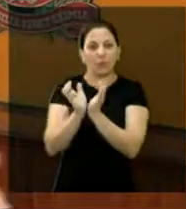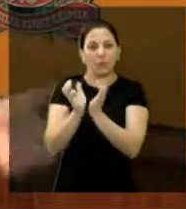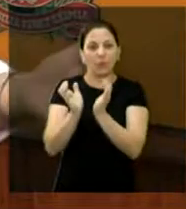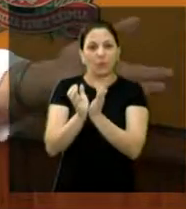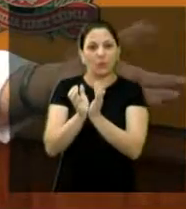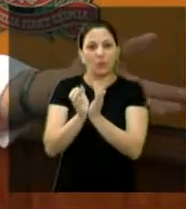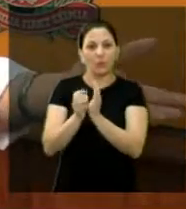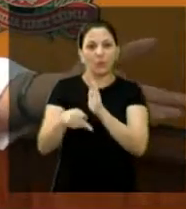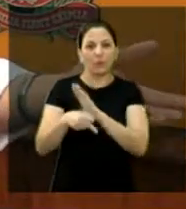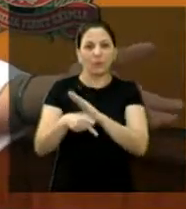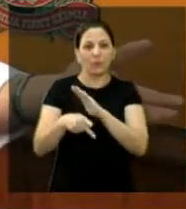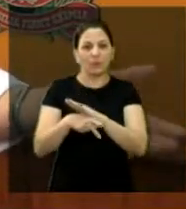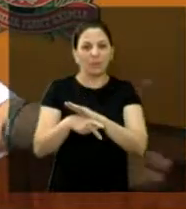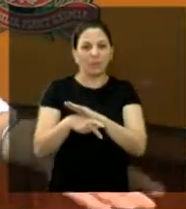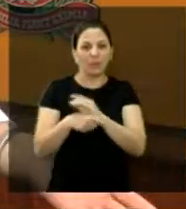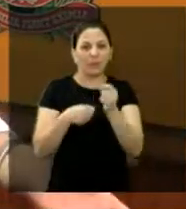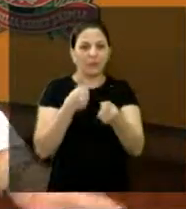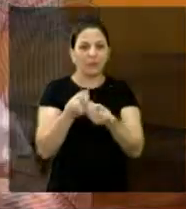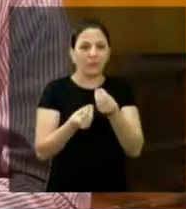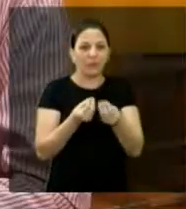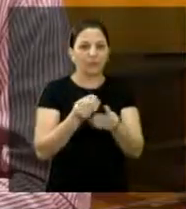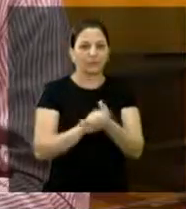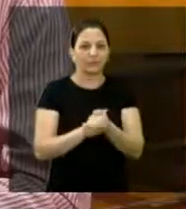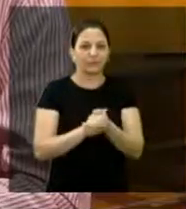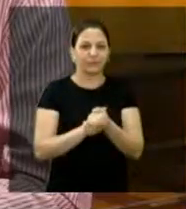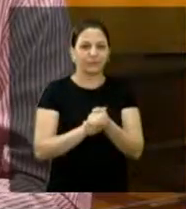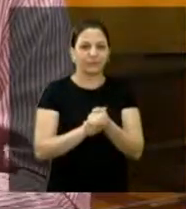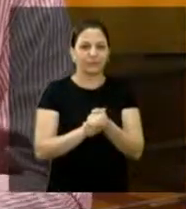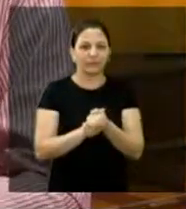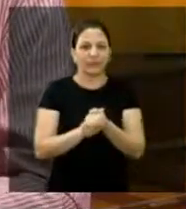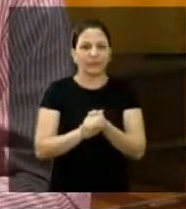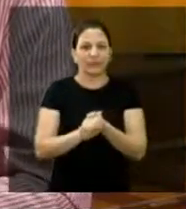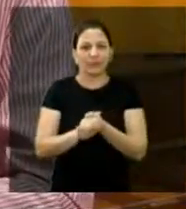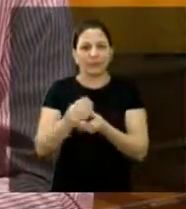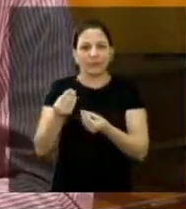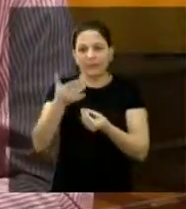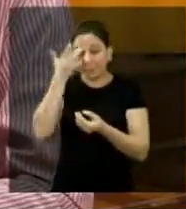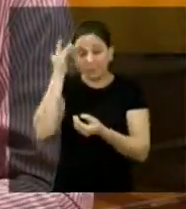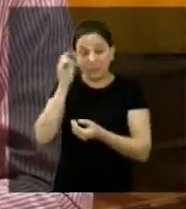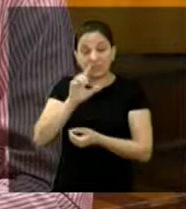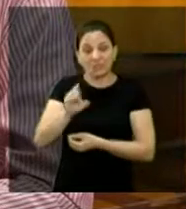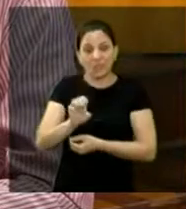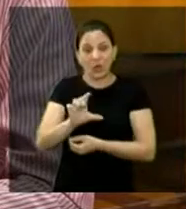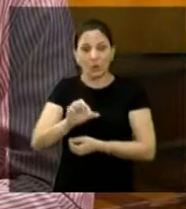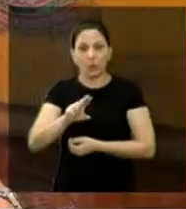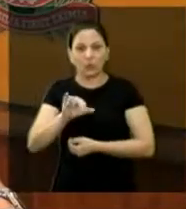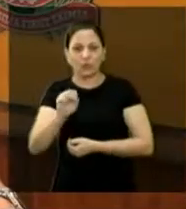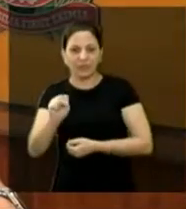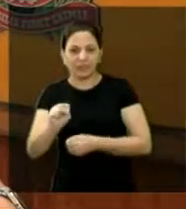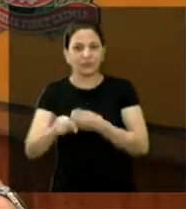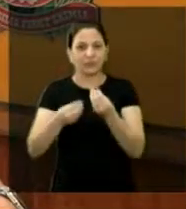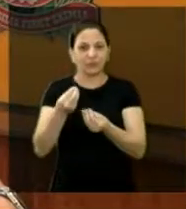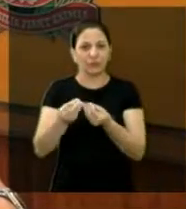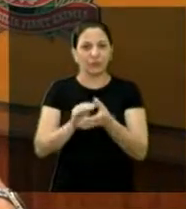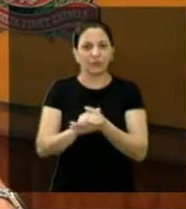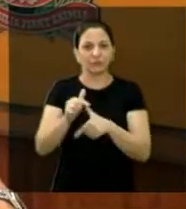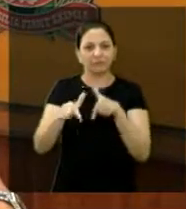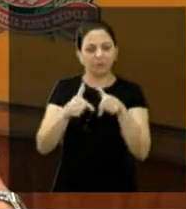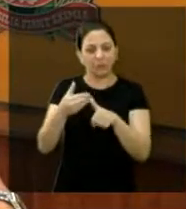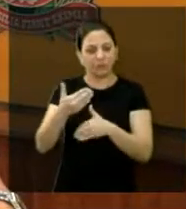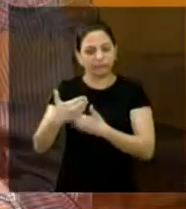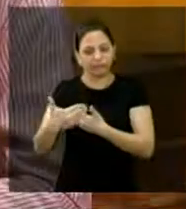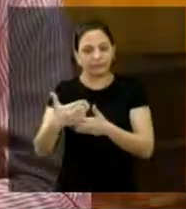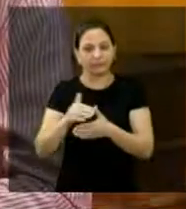né? O Wagninho, que a gente não pode esquecer de falar Wagner dele. Bellini, né? O Wagner Bellini trabalhou. Luiz, né? Trabalhou contigo muito tempo também, muito, né? Muito tempo.